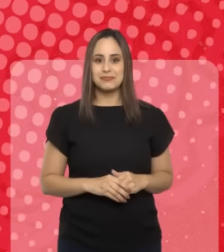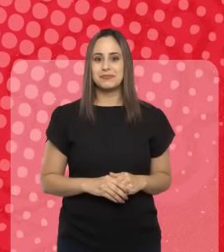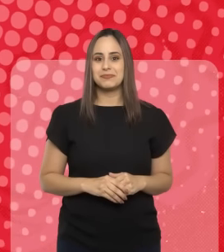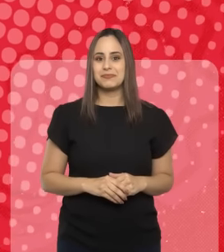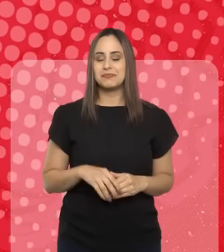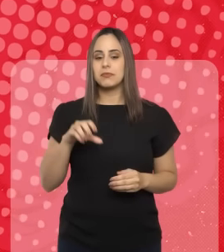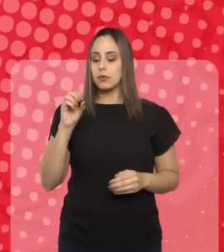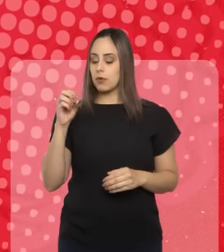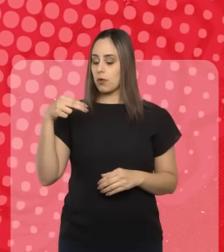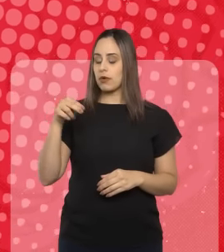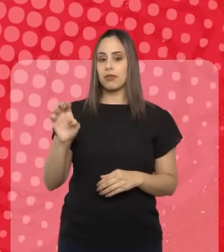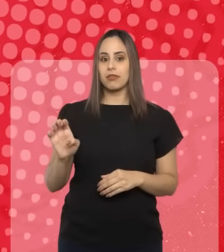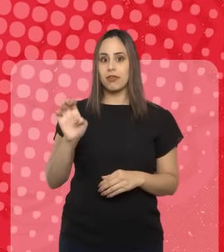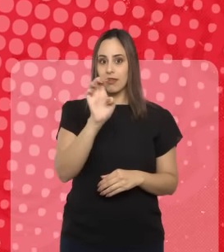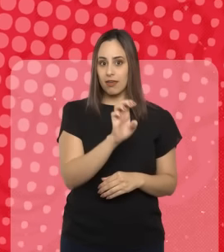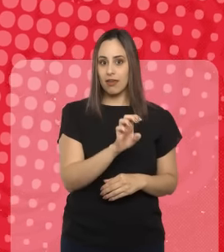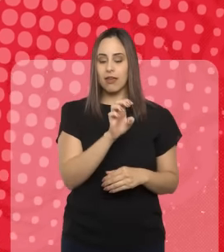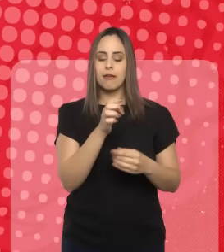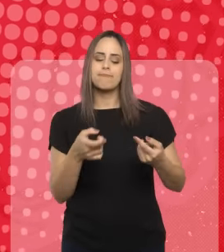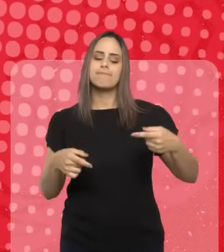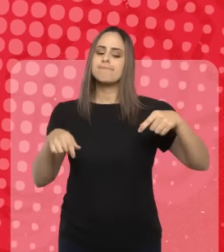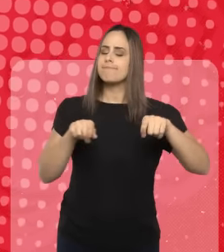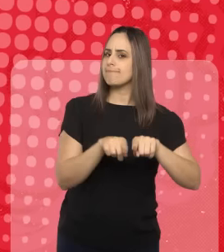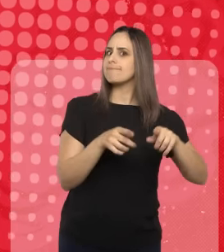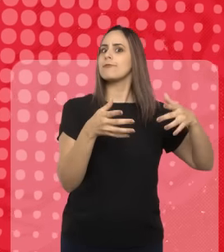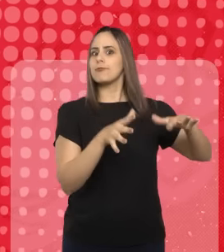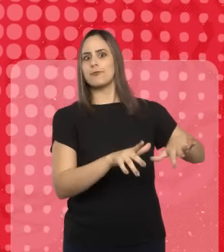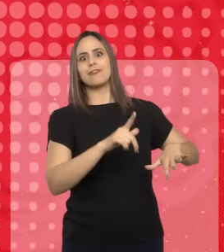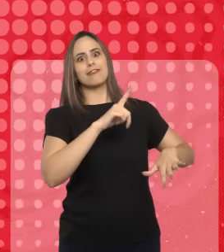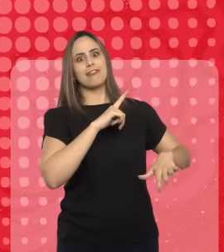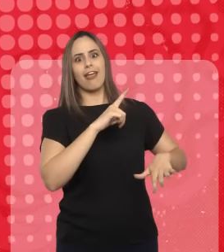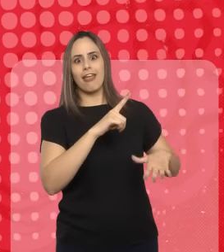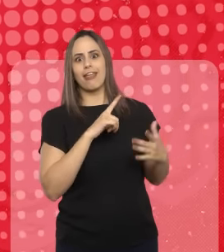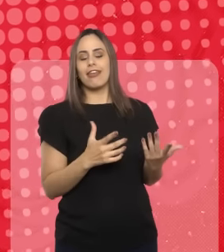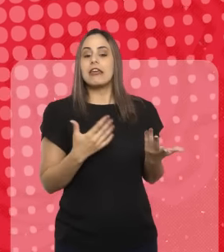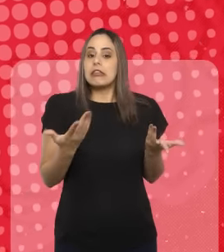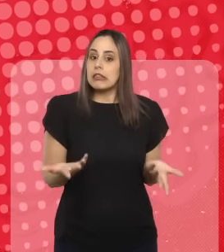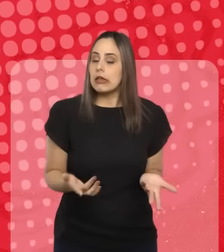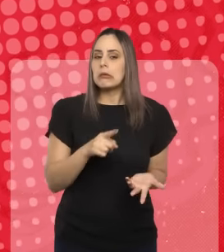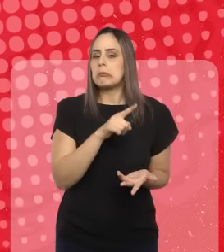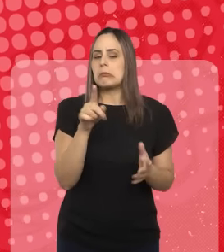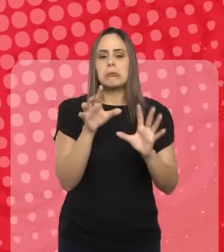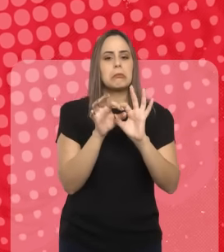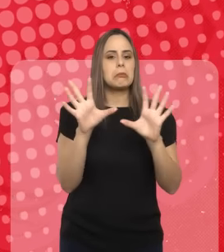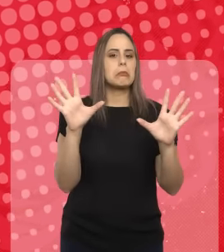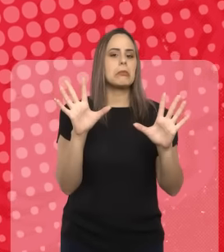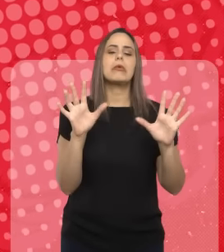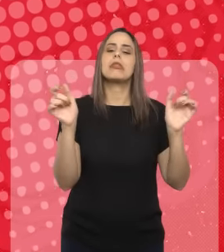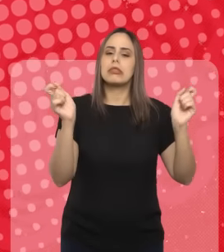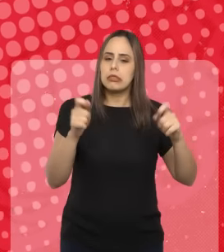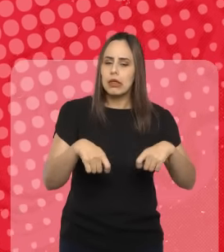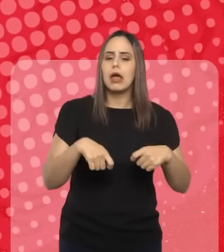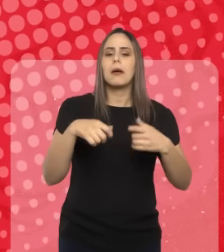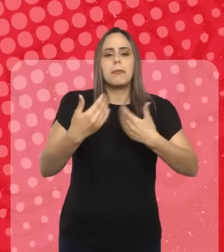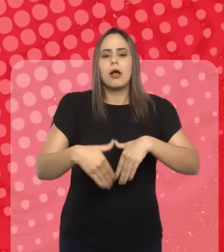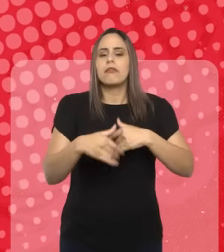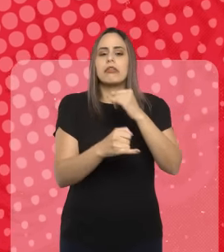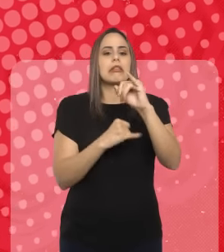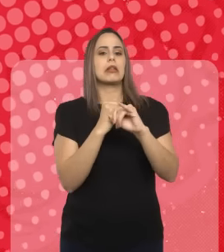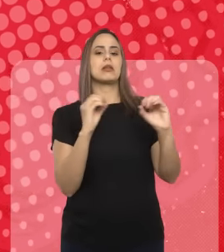A ONE anda lado a lado com a inclusão. Então, você pode fazer a prova de onde quiser e sem usar a internet.